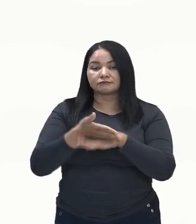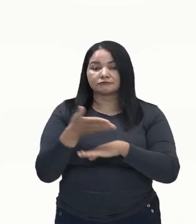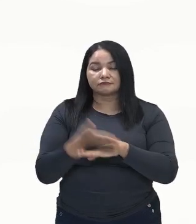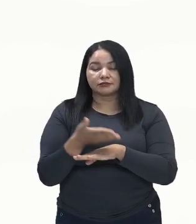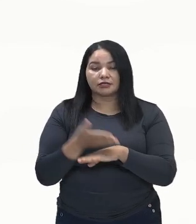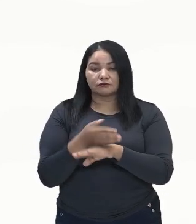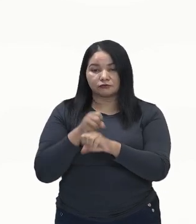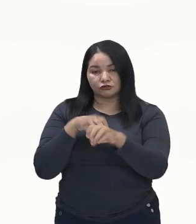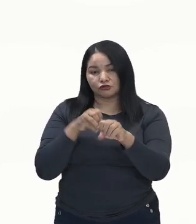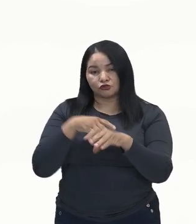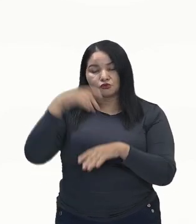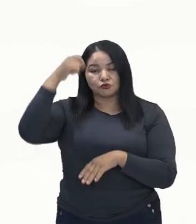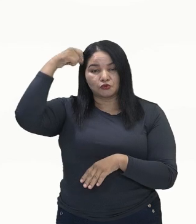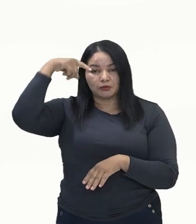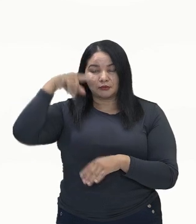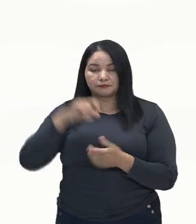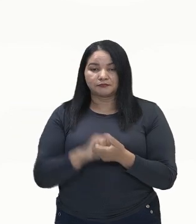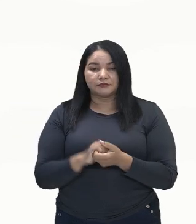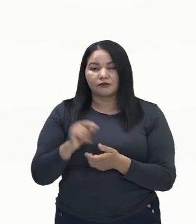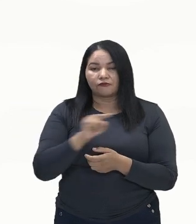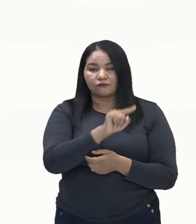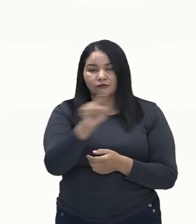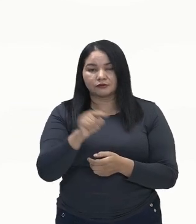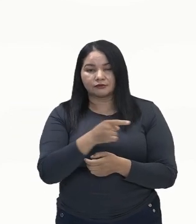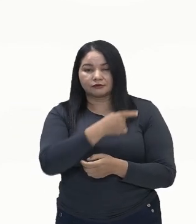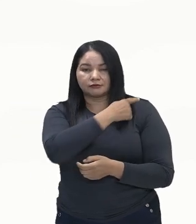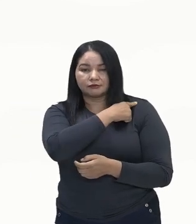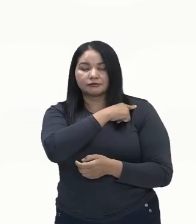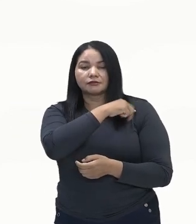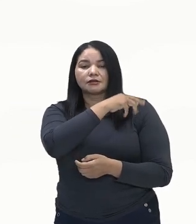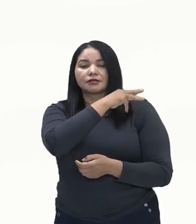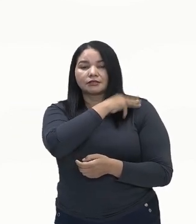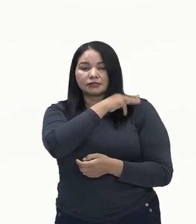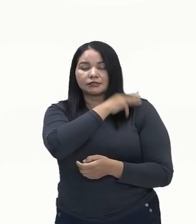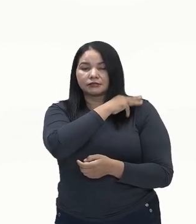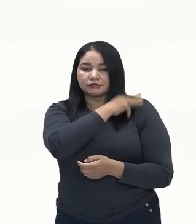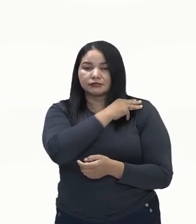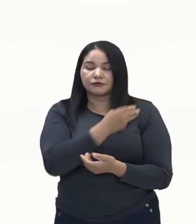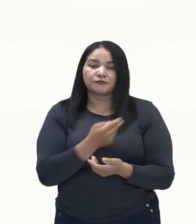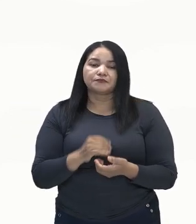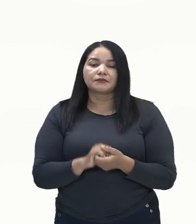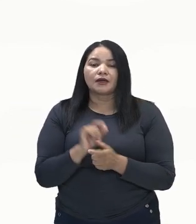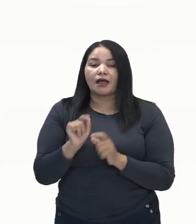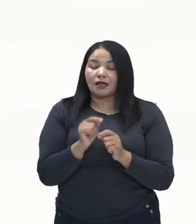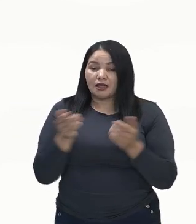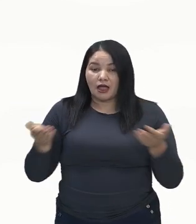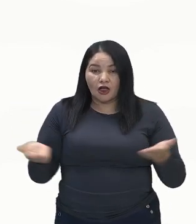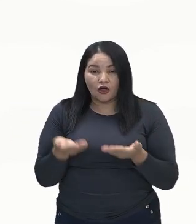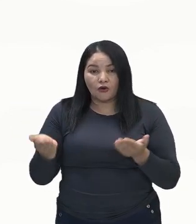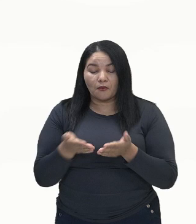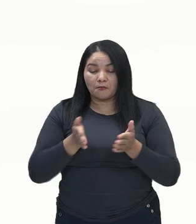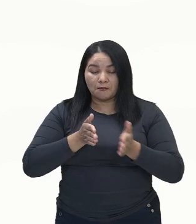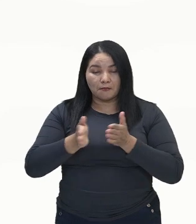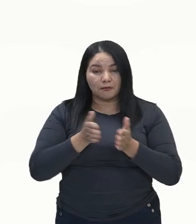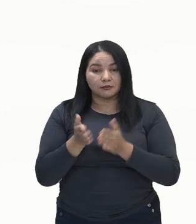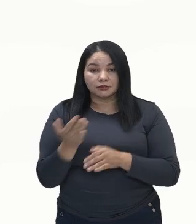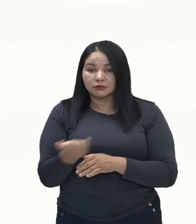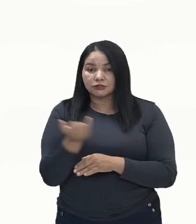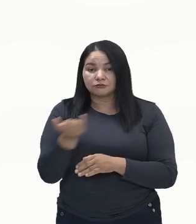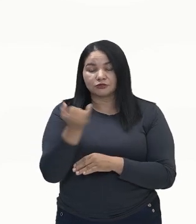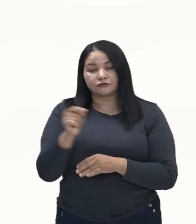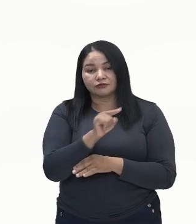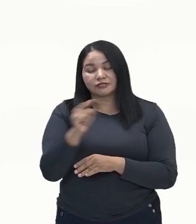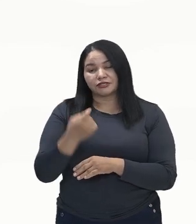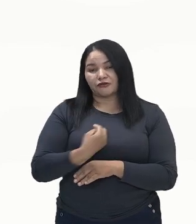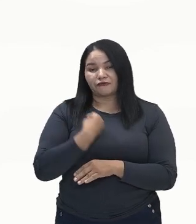superior. Vocês estão na terceira série do ensino médio, e eu acho que esse momento ele é crucial para vocês, né? É um momento em que vocês estão